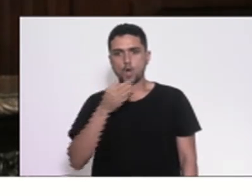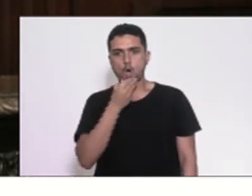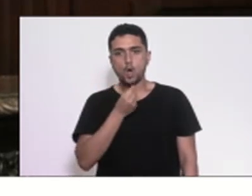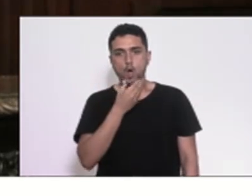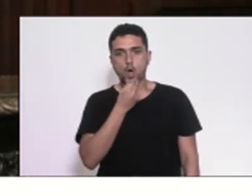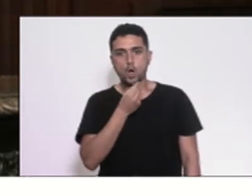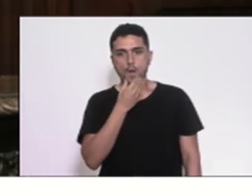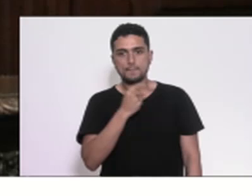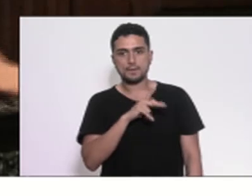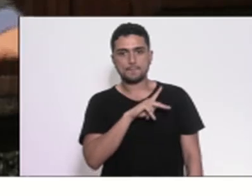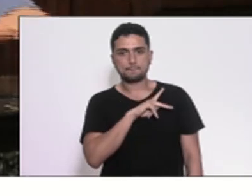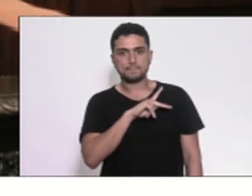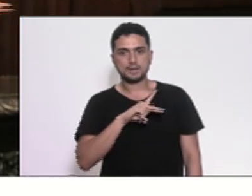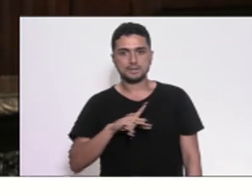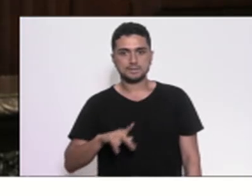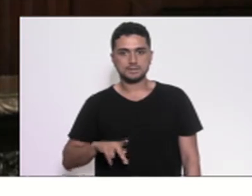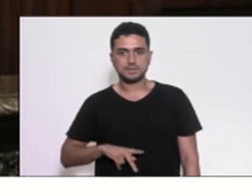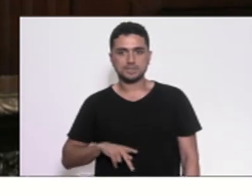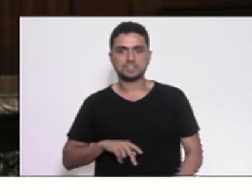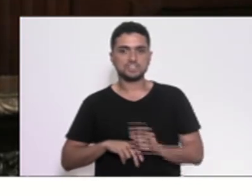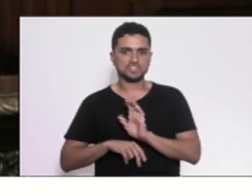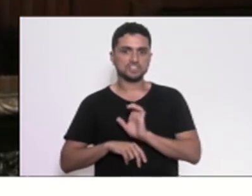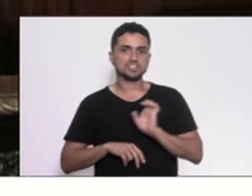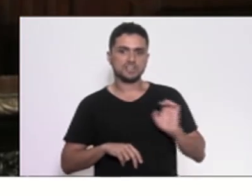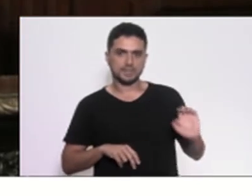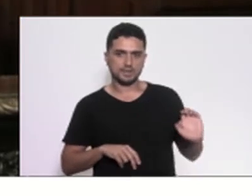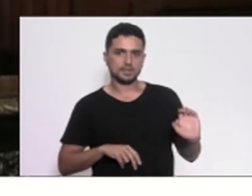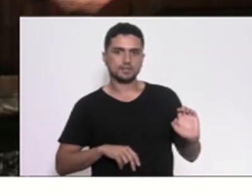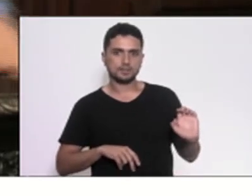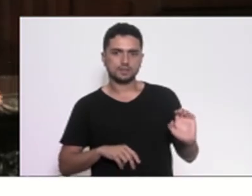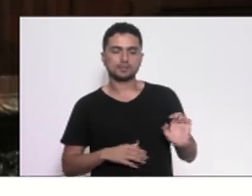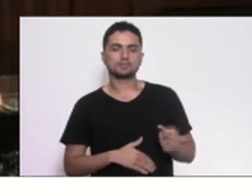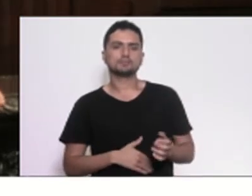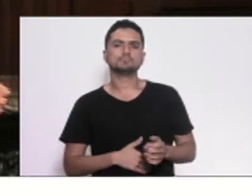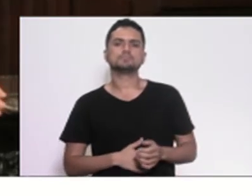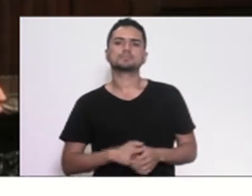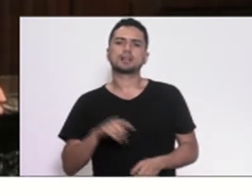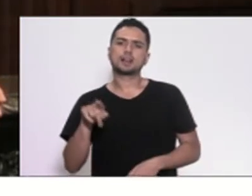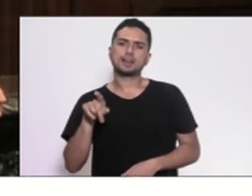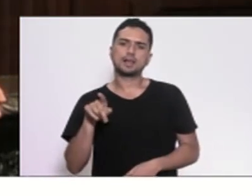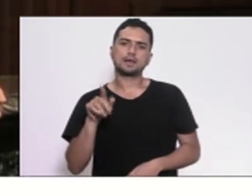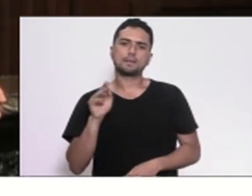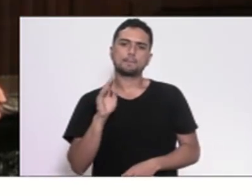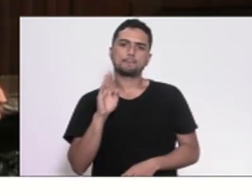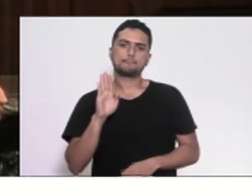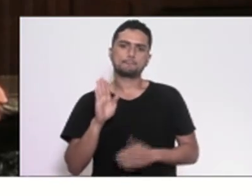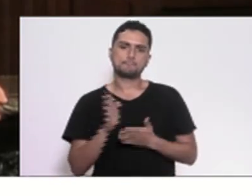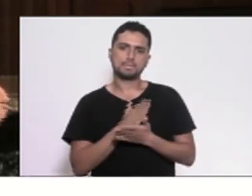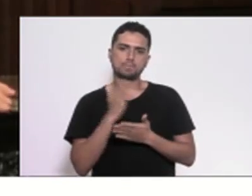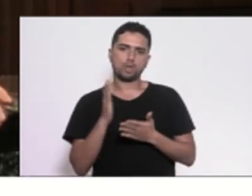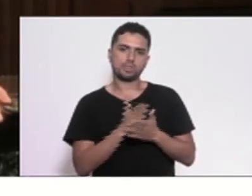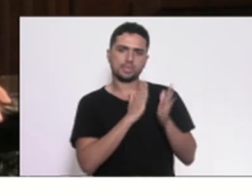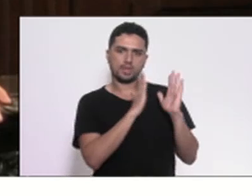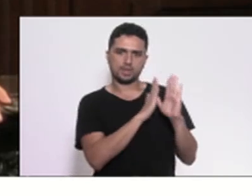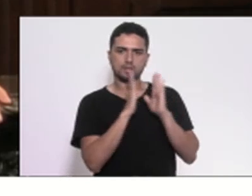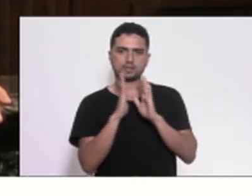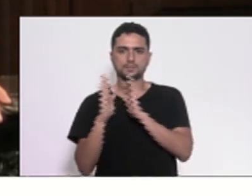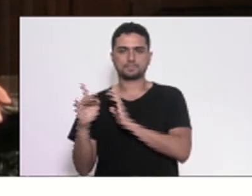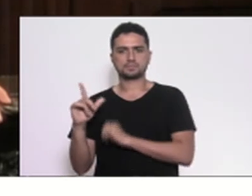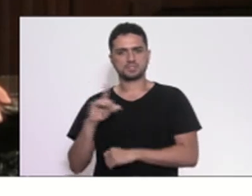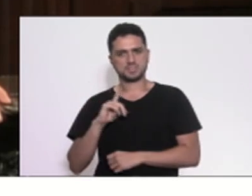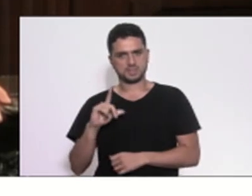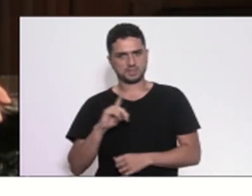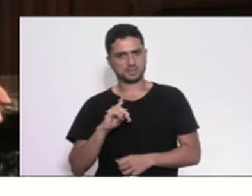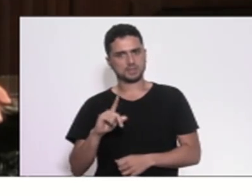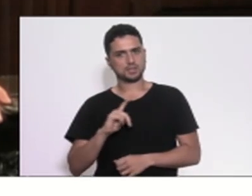de esquerda. E tem um pátio nessa biblioteca, olha,